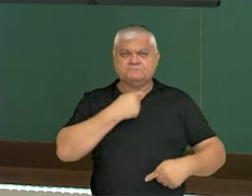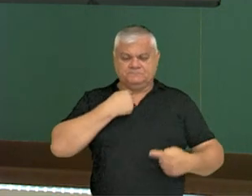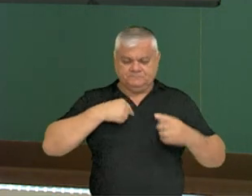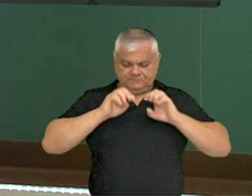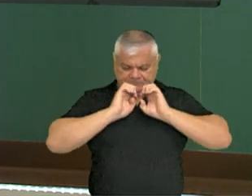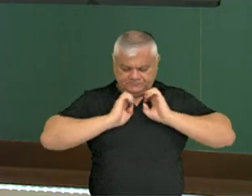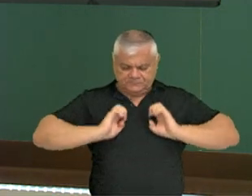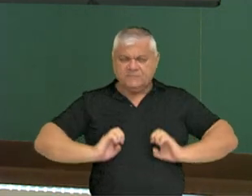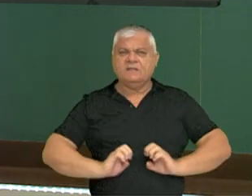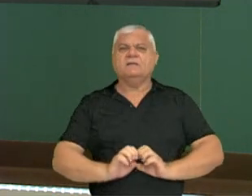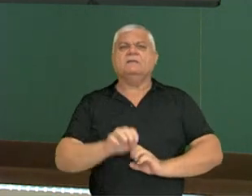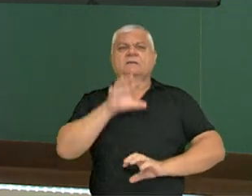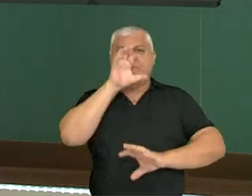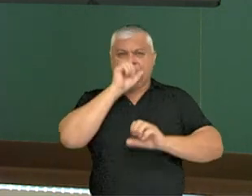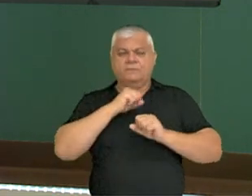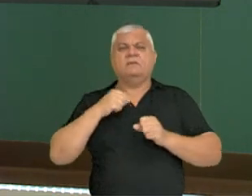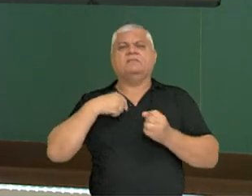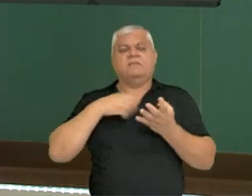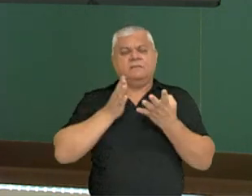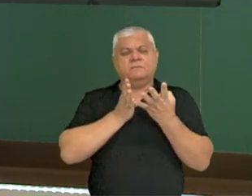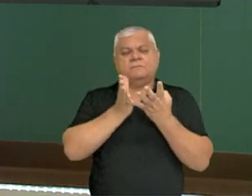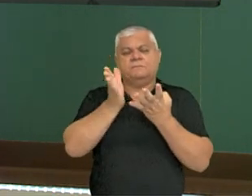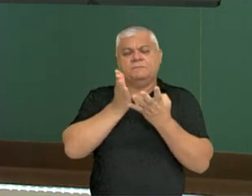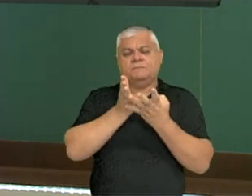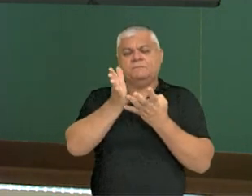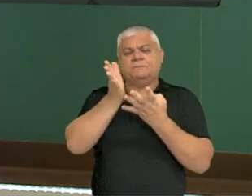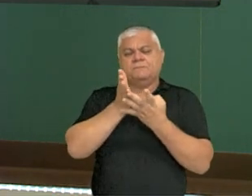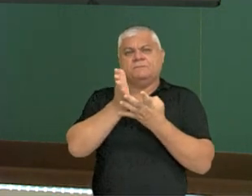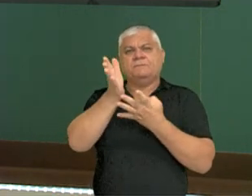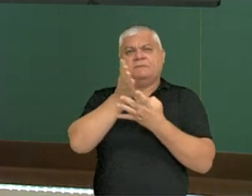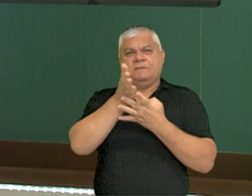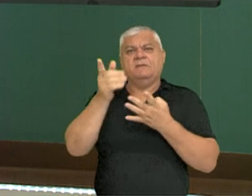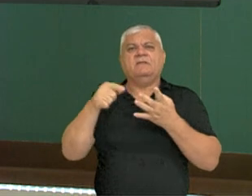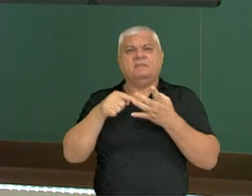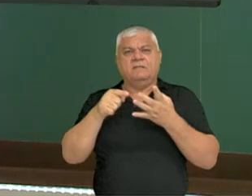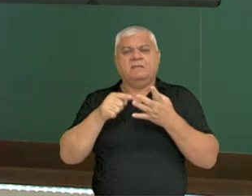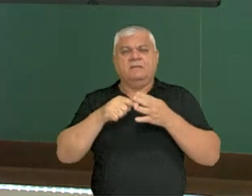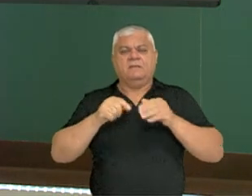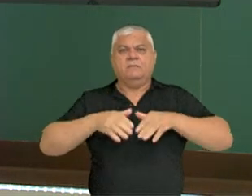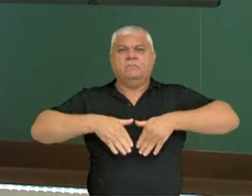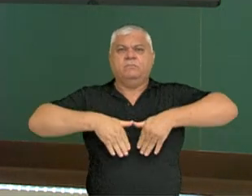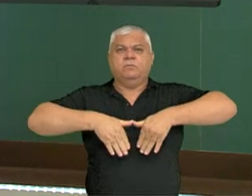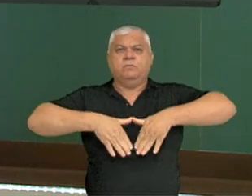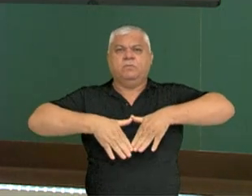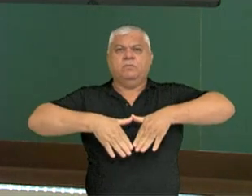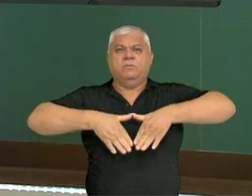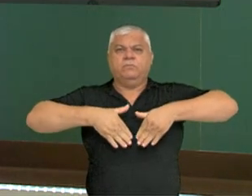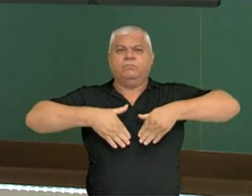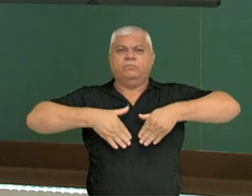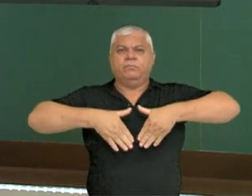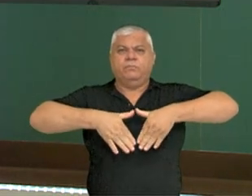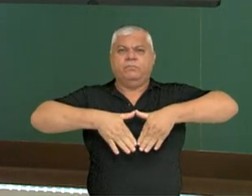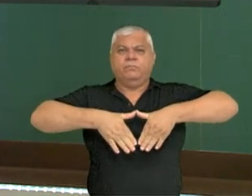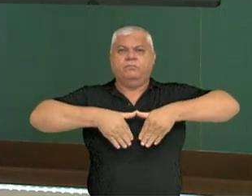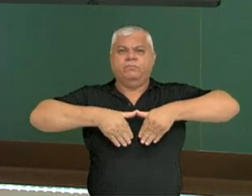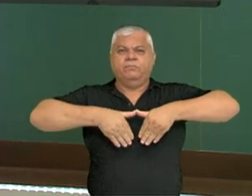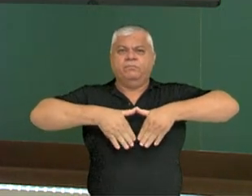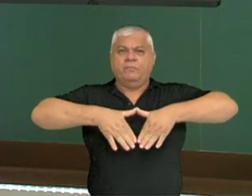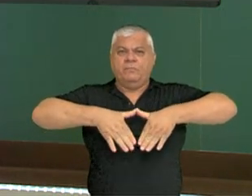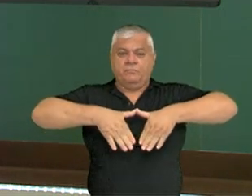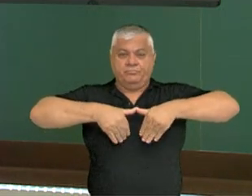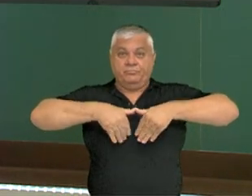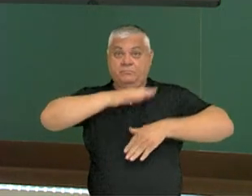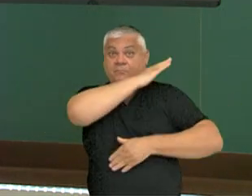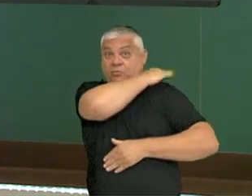é dividido em vias respiratórias e pulmões, que são os órgãos principais desse